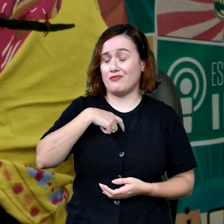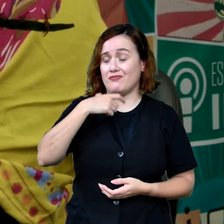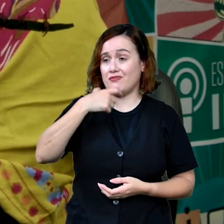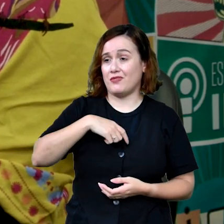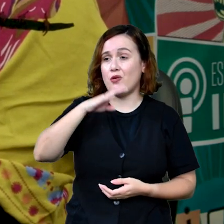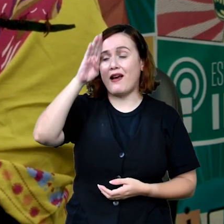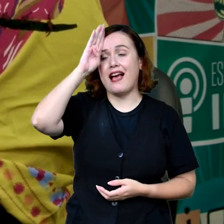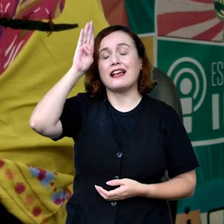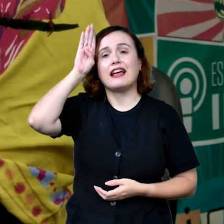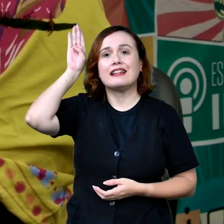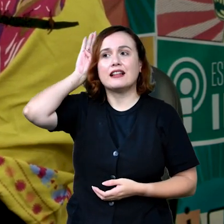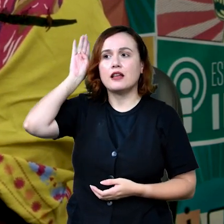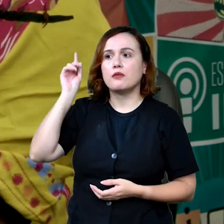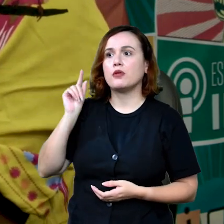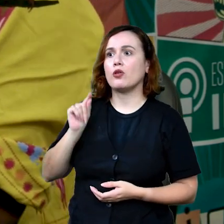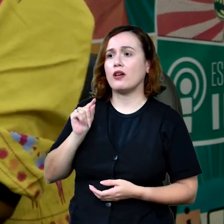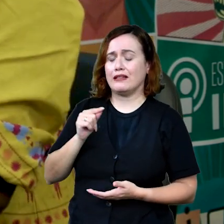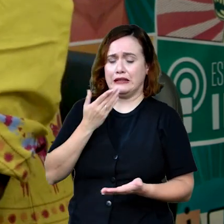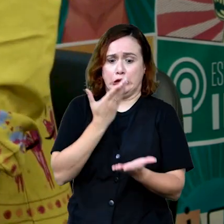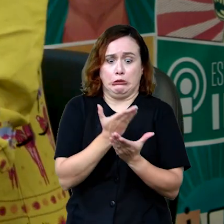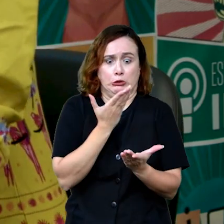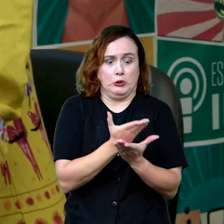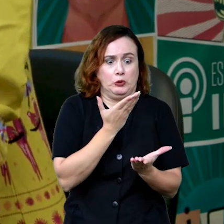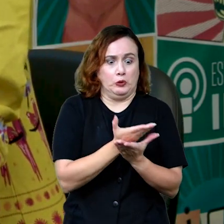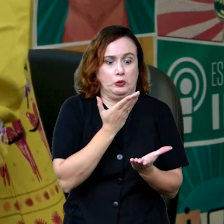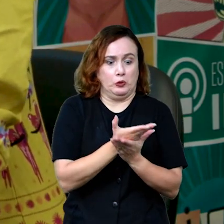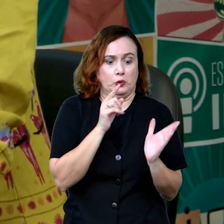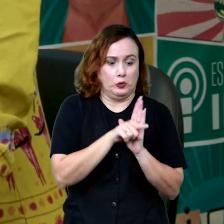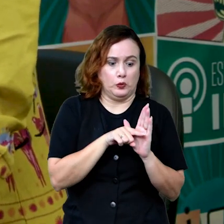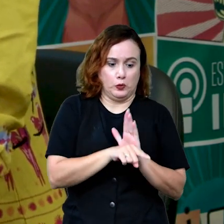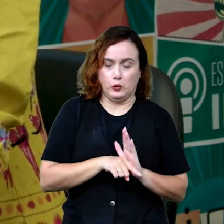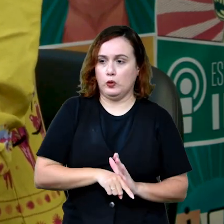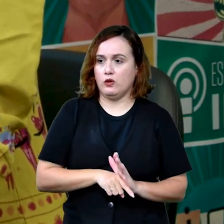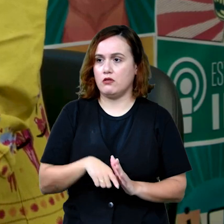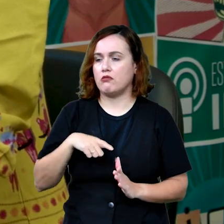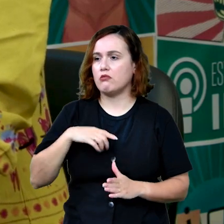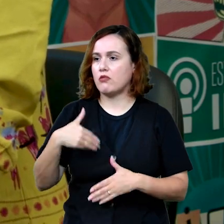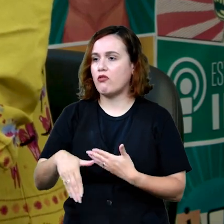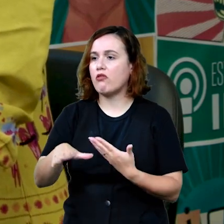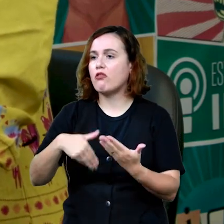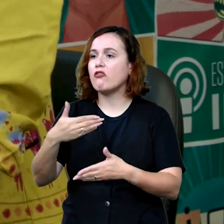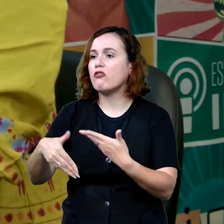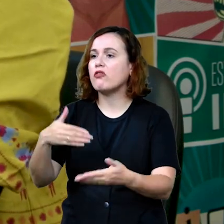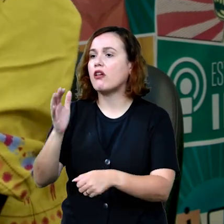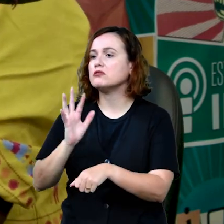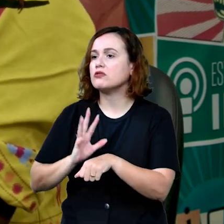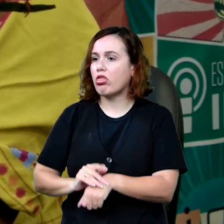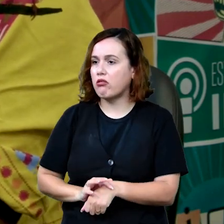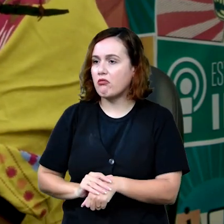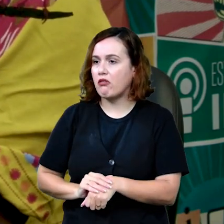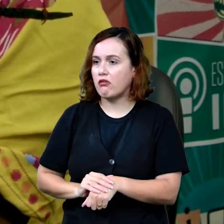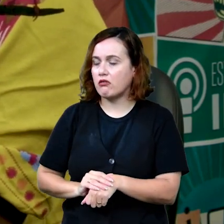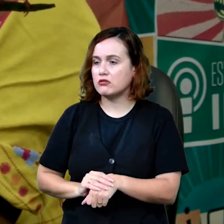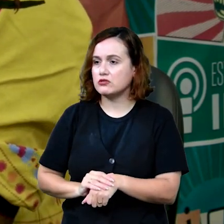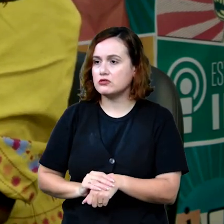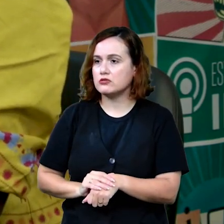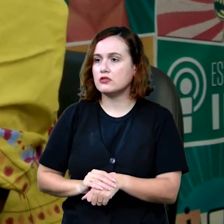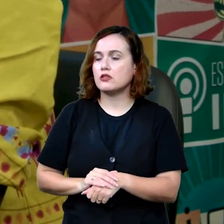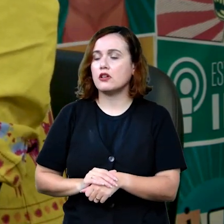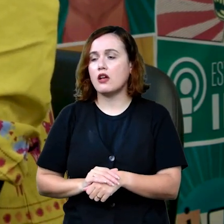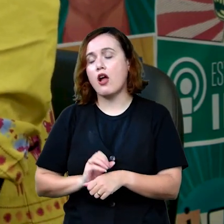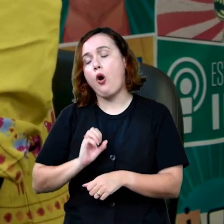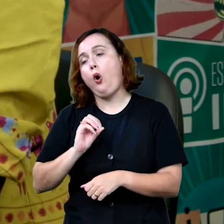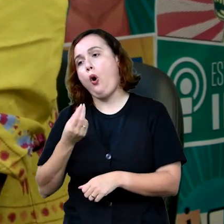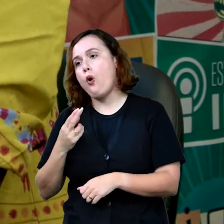assim muito desequilibrada, ou eu ia estudar demais e adoecer, só estudando, sem vida social, não fazendo esses vínculos